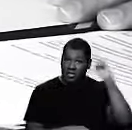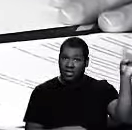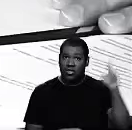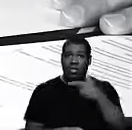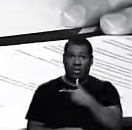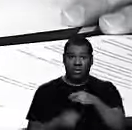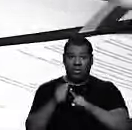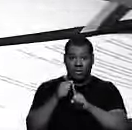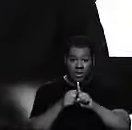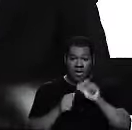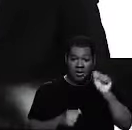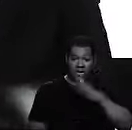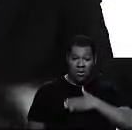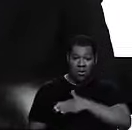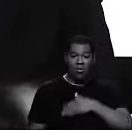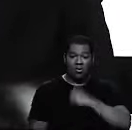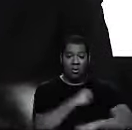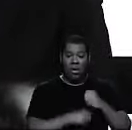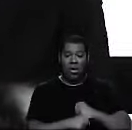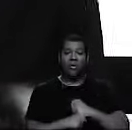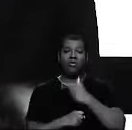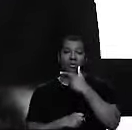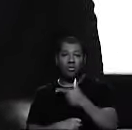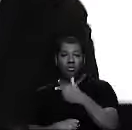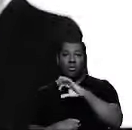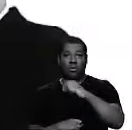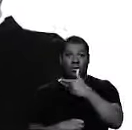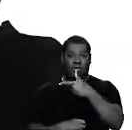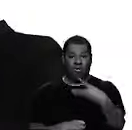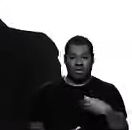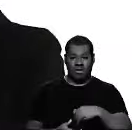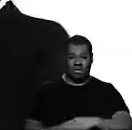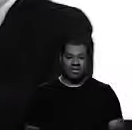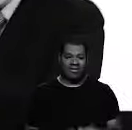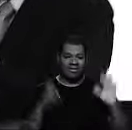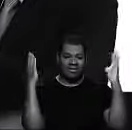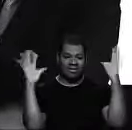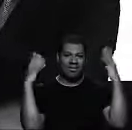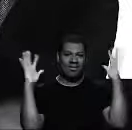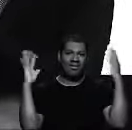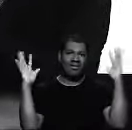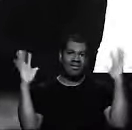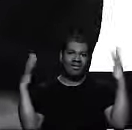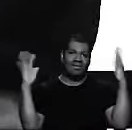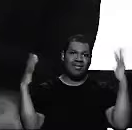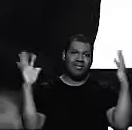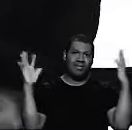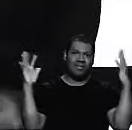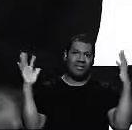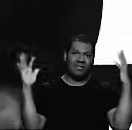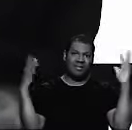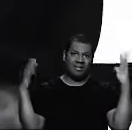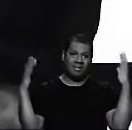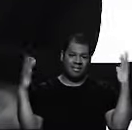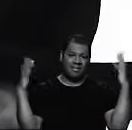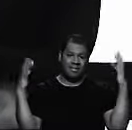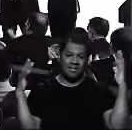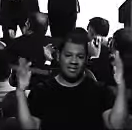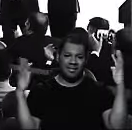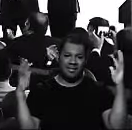PSDB e dos mais à direita no partido, Opus Dei, valores cristãos. E o